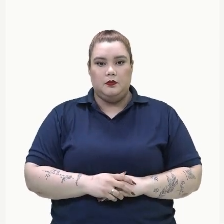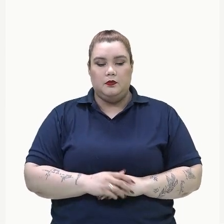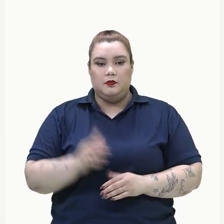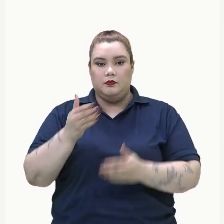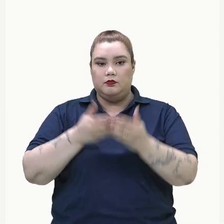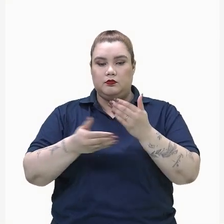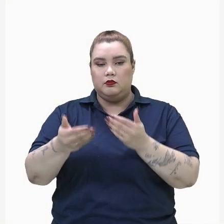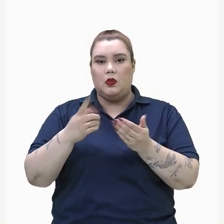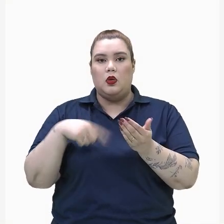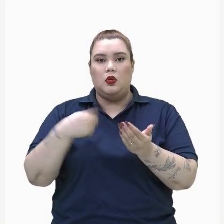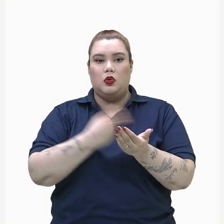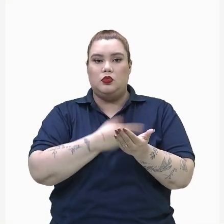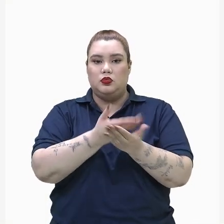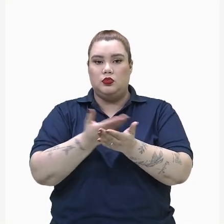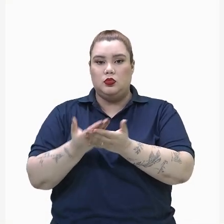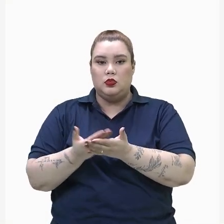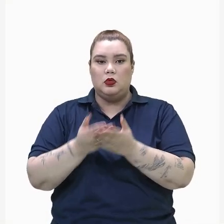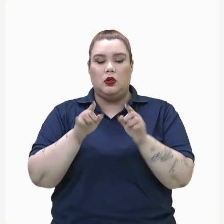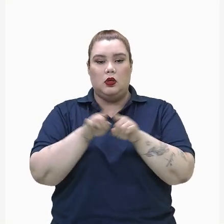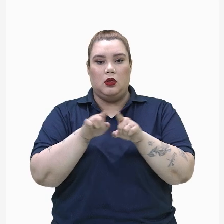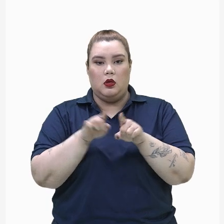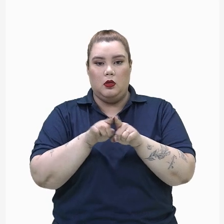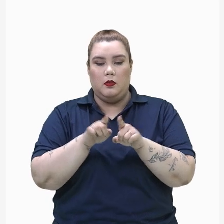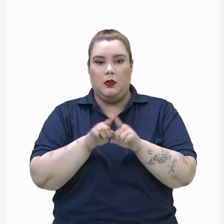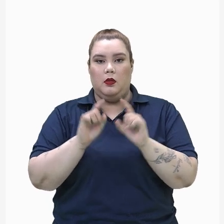Seguindo, nós vimos também